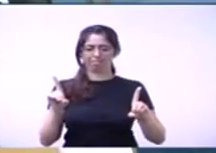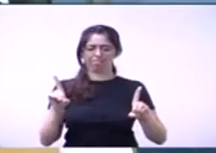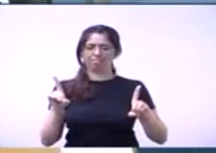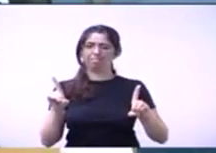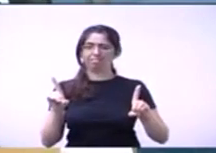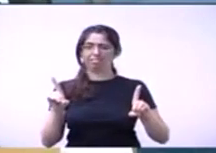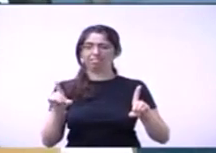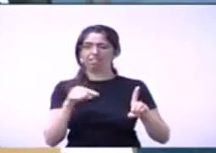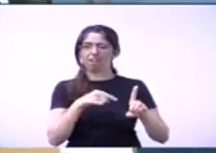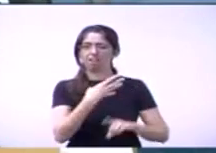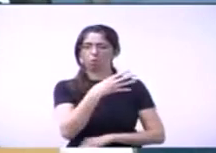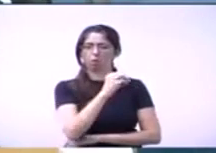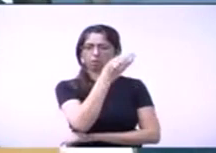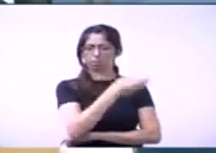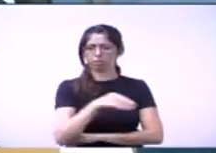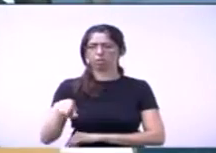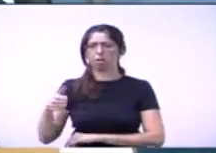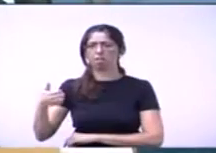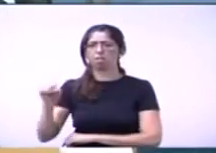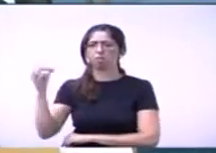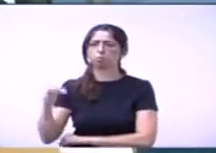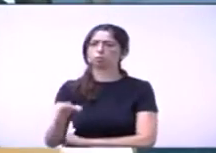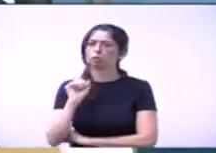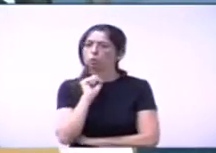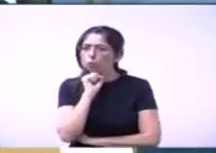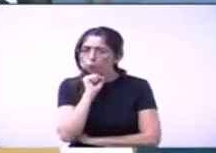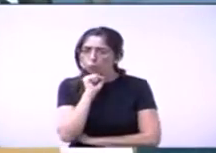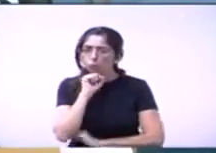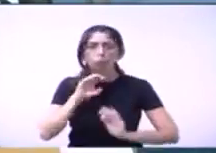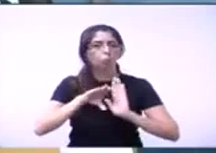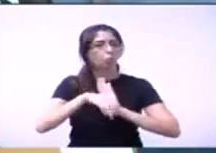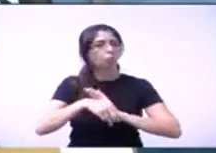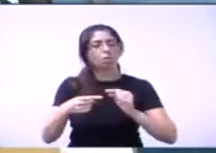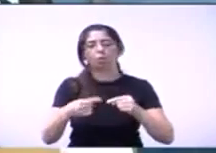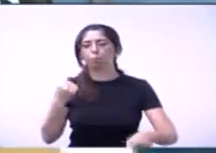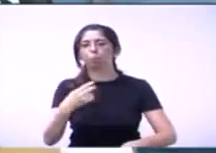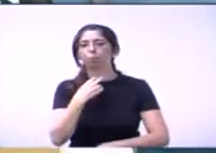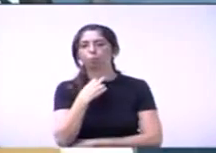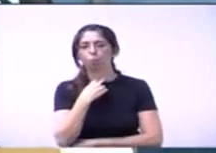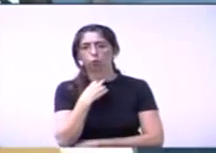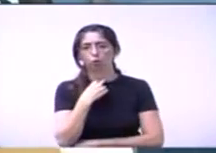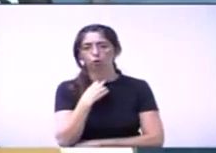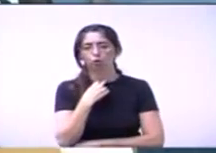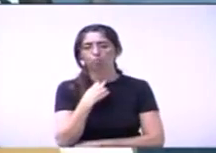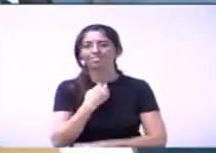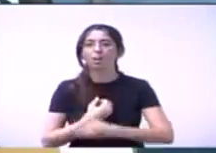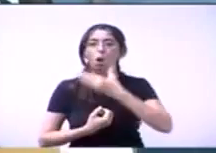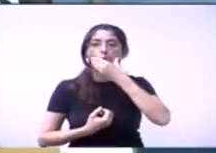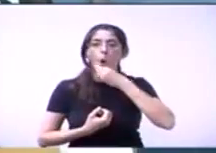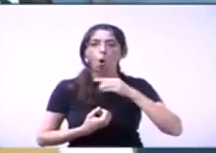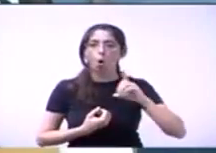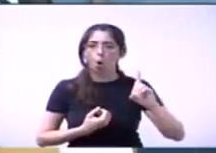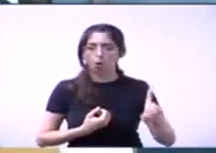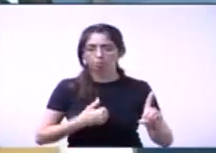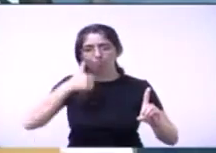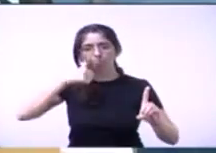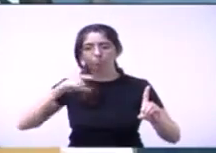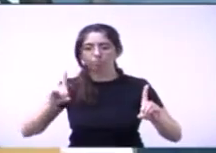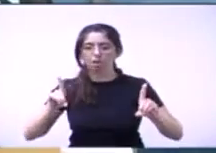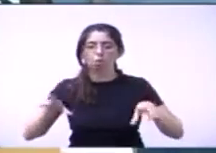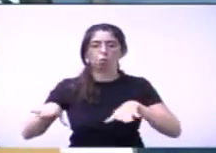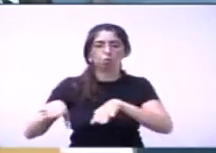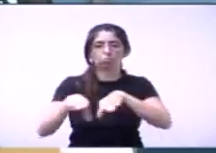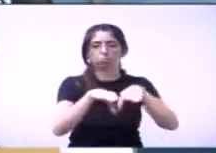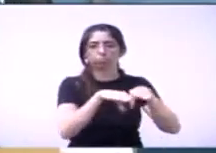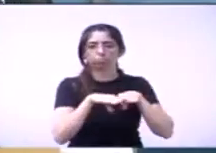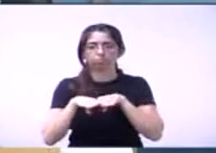mulher 10%? A Constituição diz que homens e mulheres são iguais nos seus